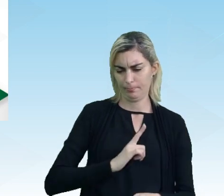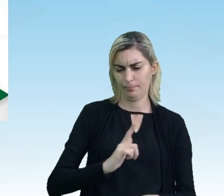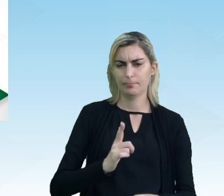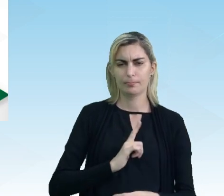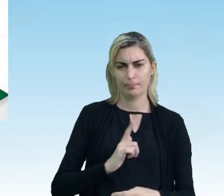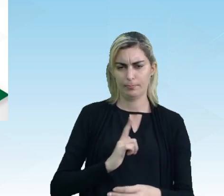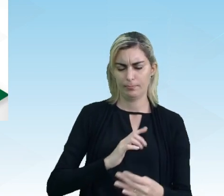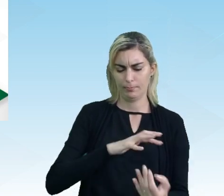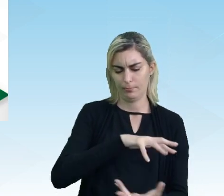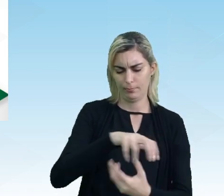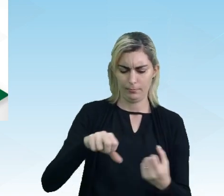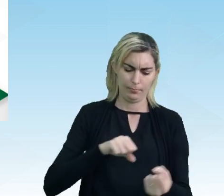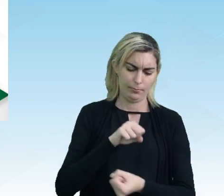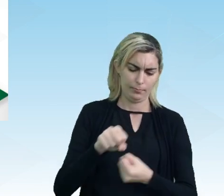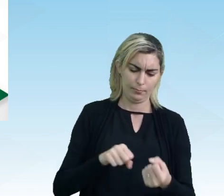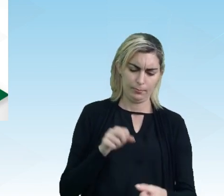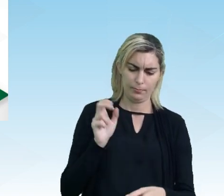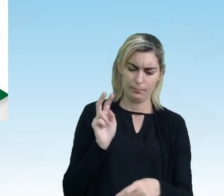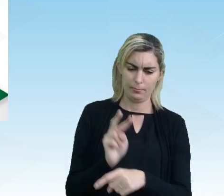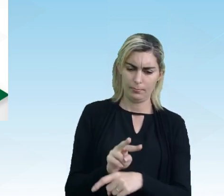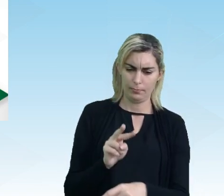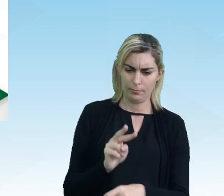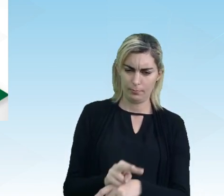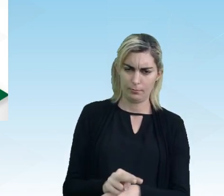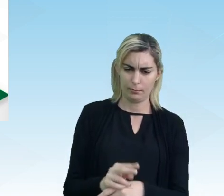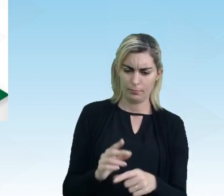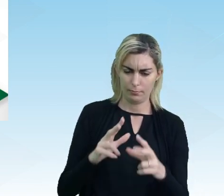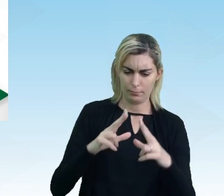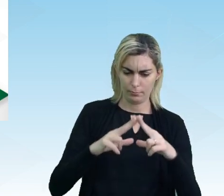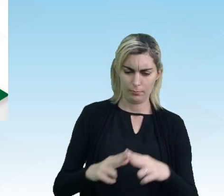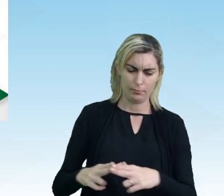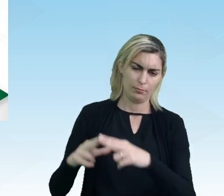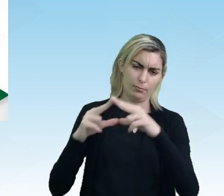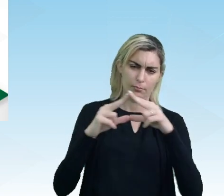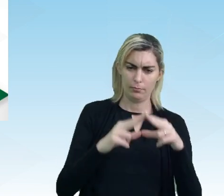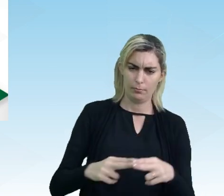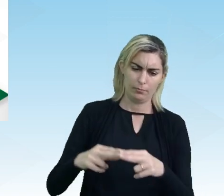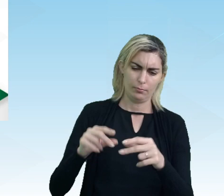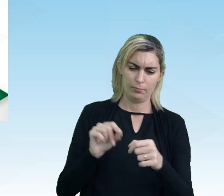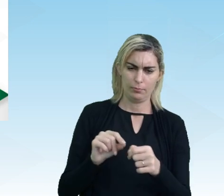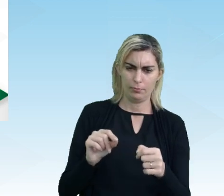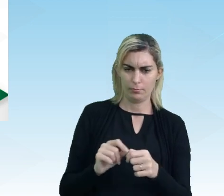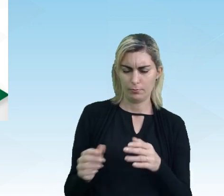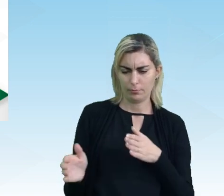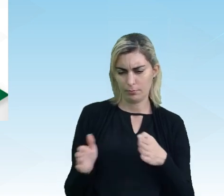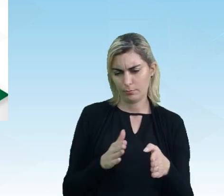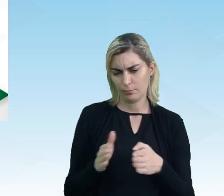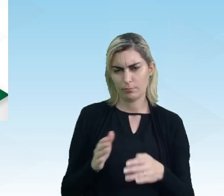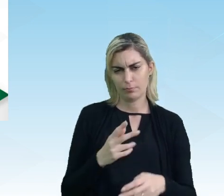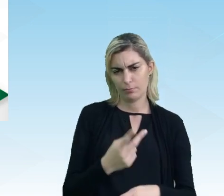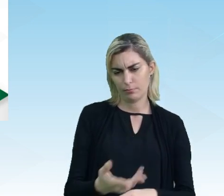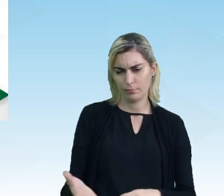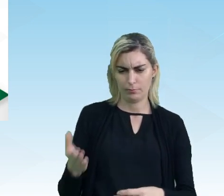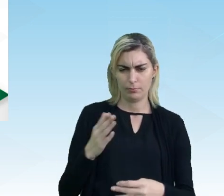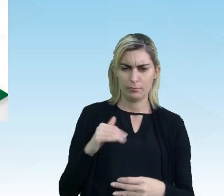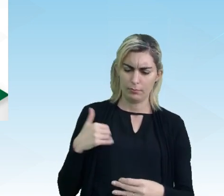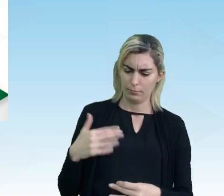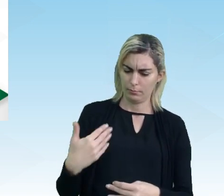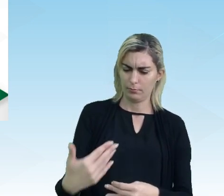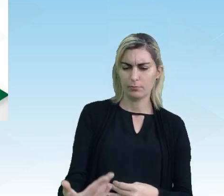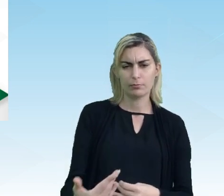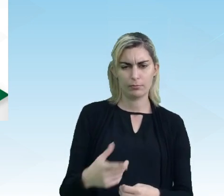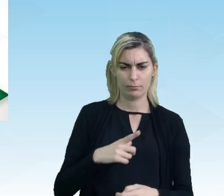como sustentabilidade, preservação e reciclagem se tornam os itens do momento. E eles são a tendência